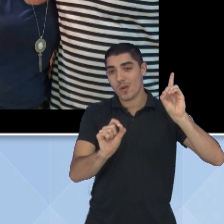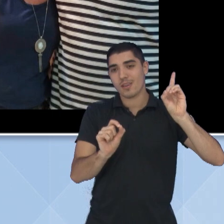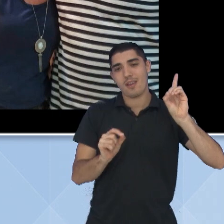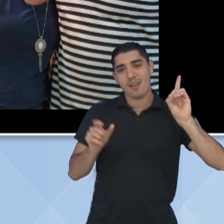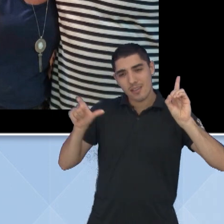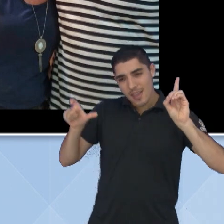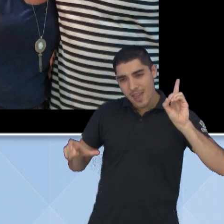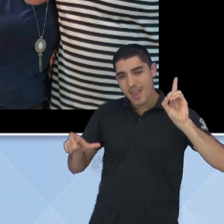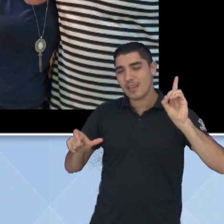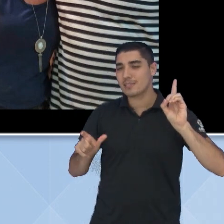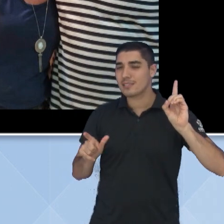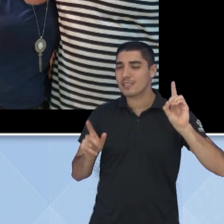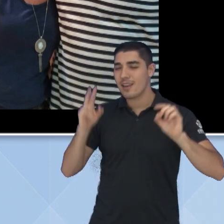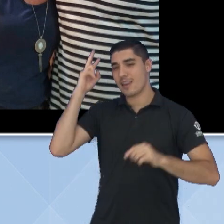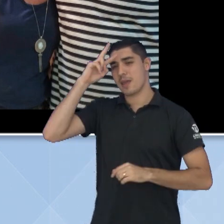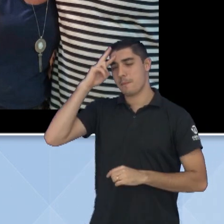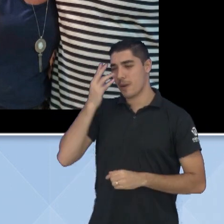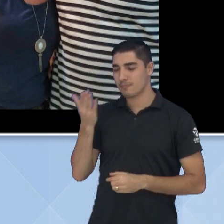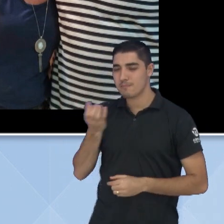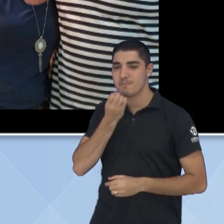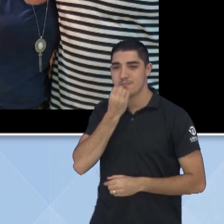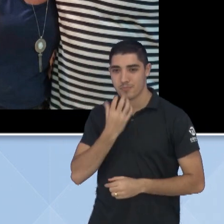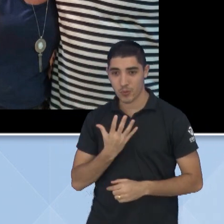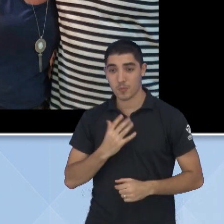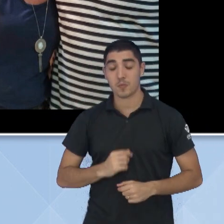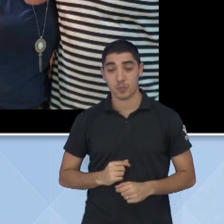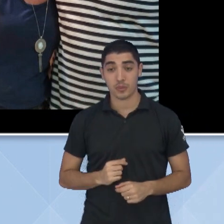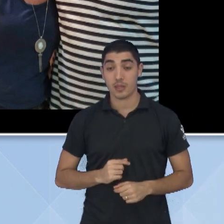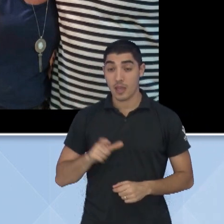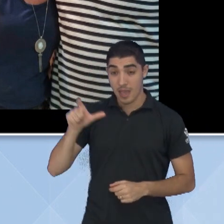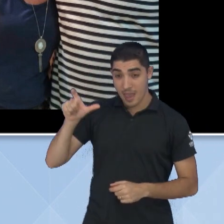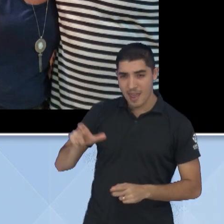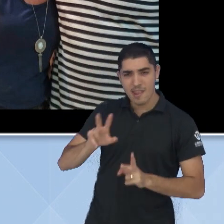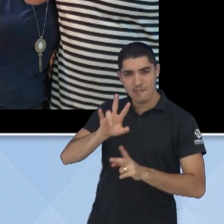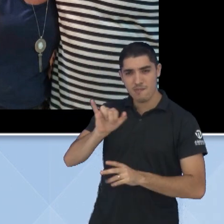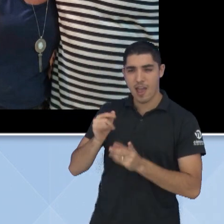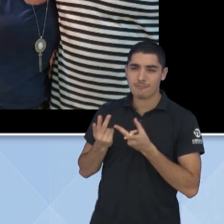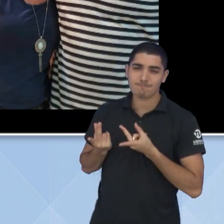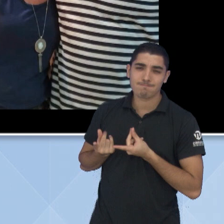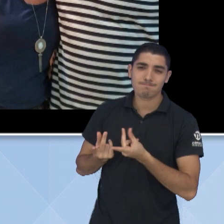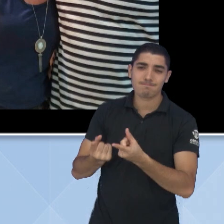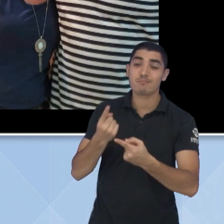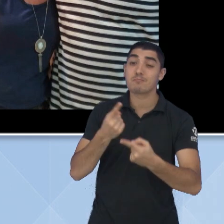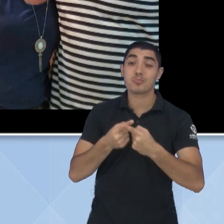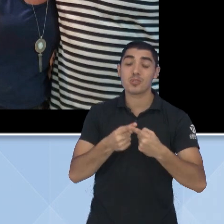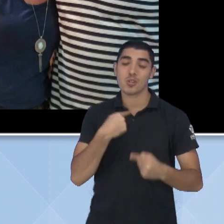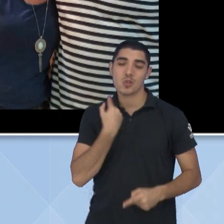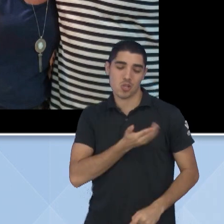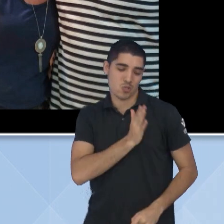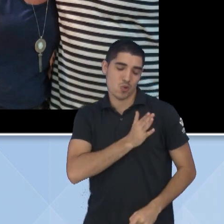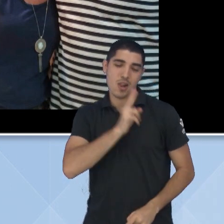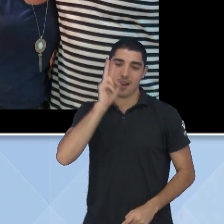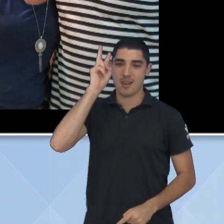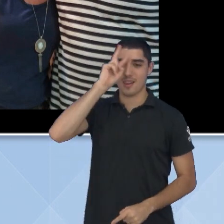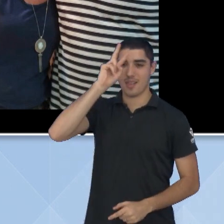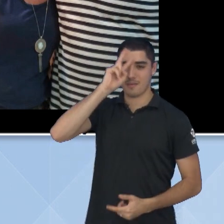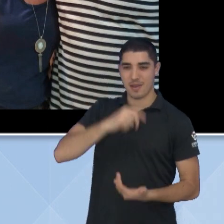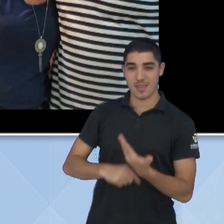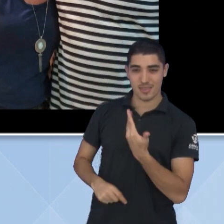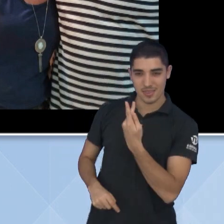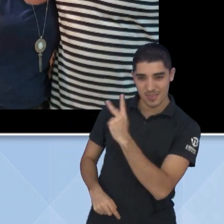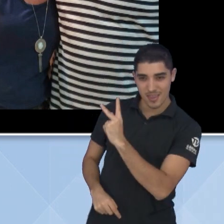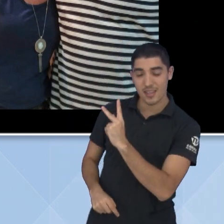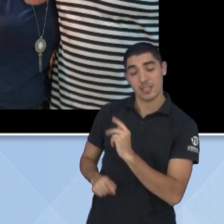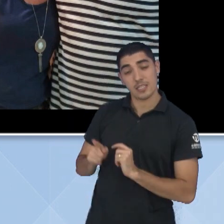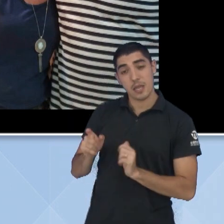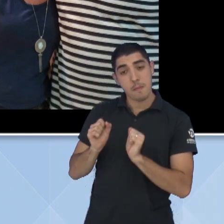sempre ouve falar. O Senhor Ronaldo será eterno, pois viverá em nossos corações. Que possa ser sempre